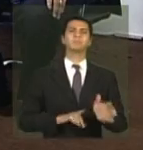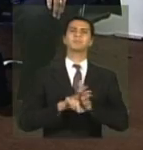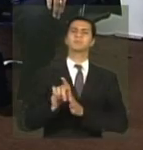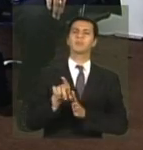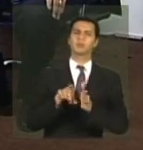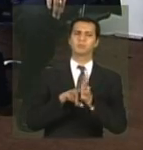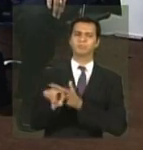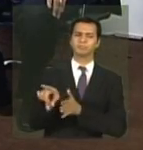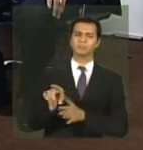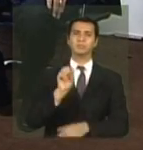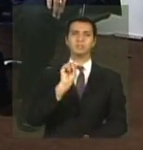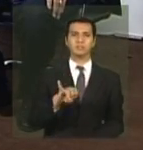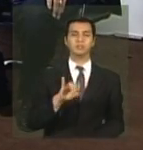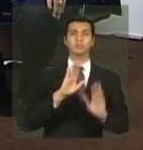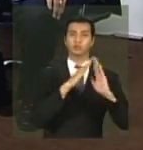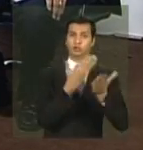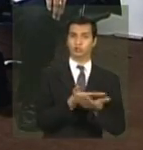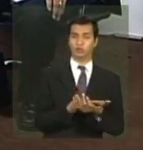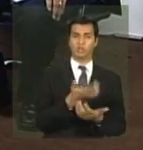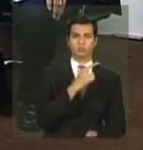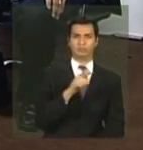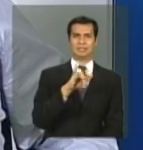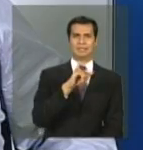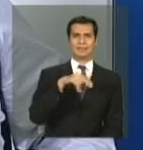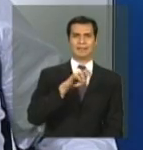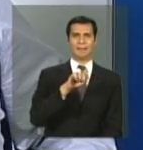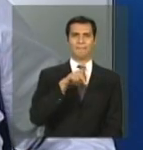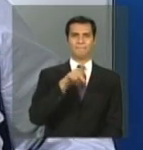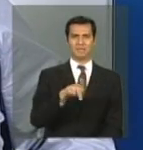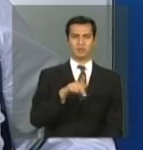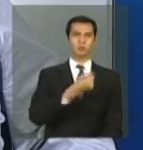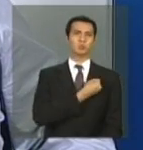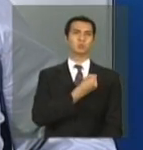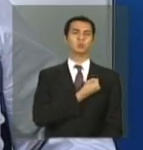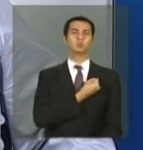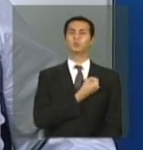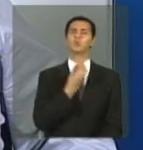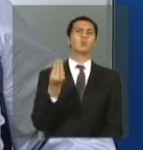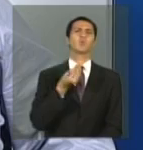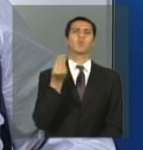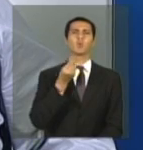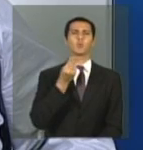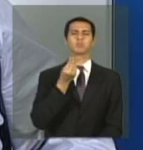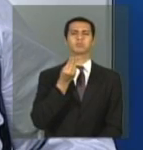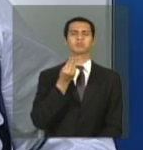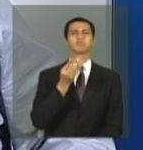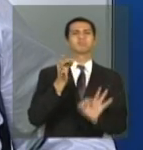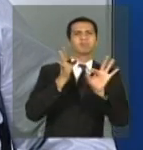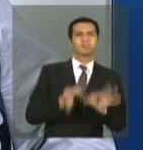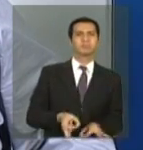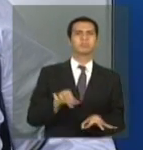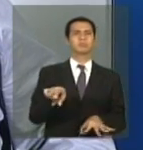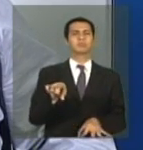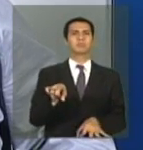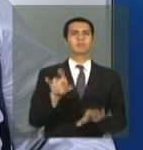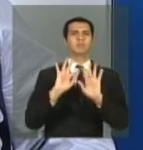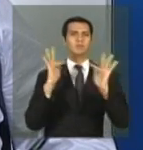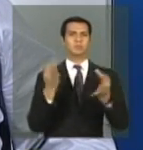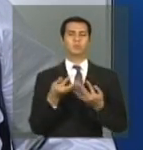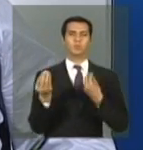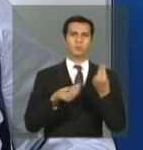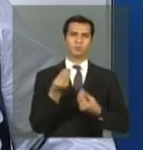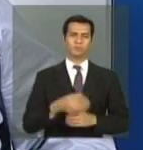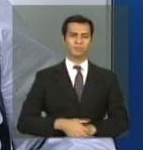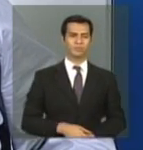dessas famílias? Muito bem. Essa situação é concreta, né? Ela pode acontecer. Às vezes a escola é nova, ela tem